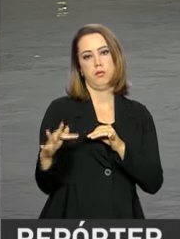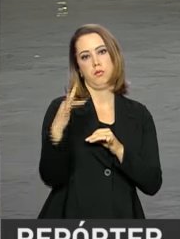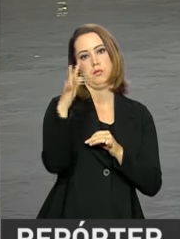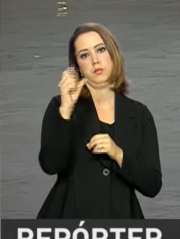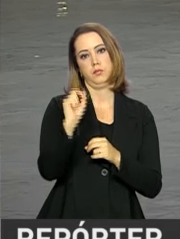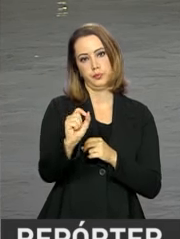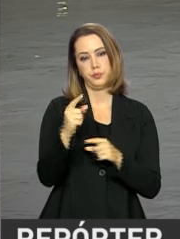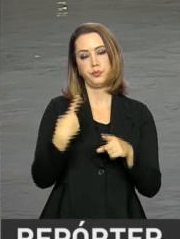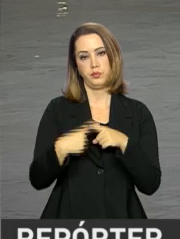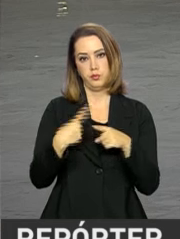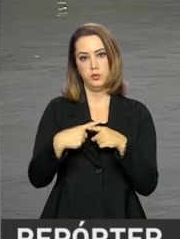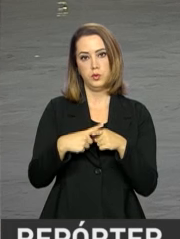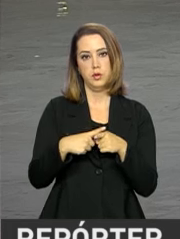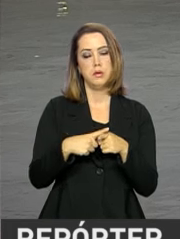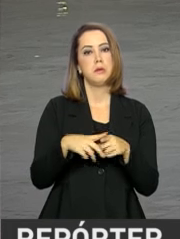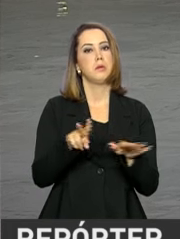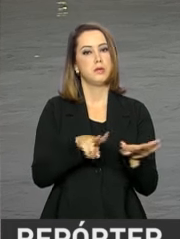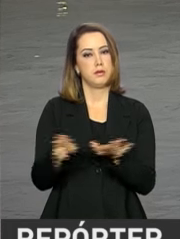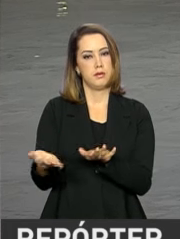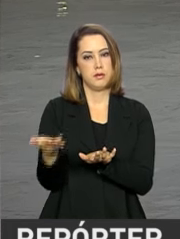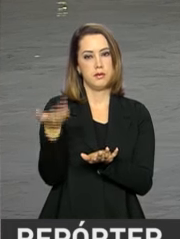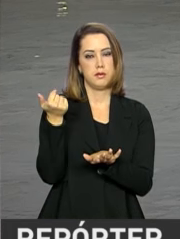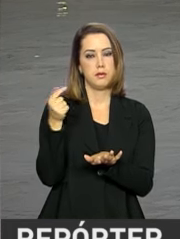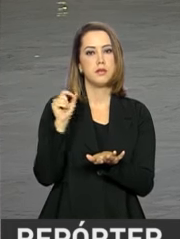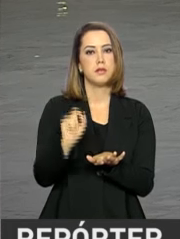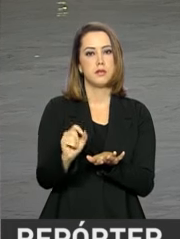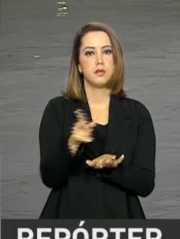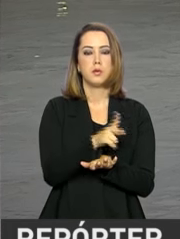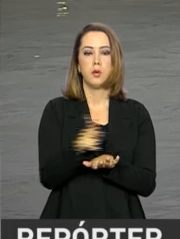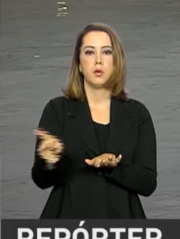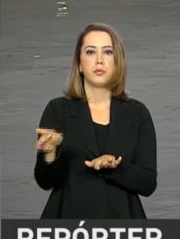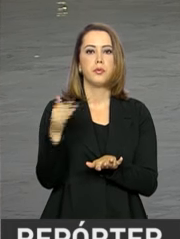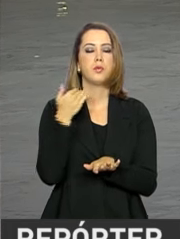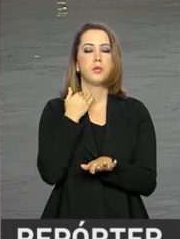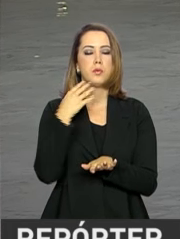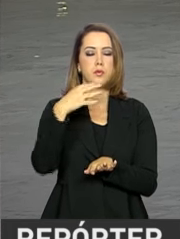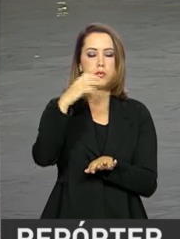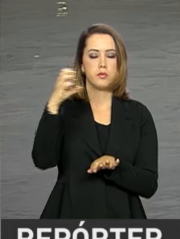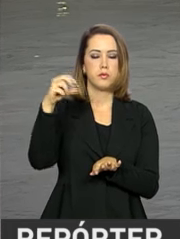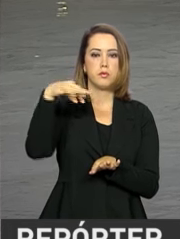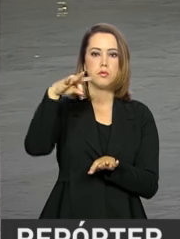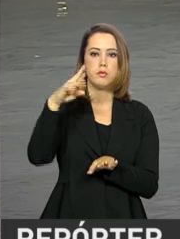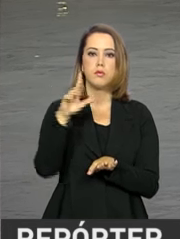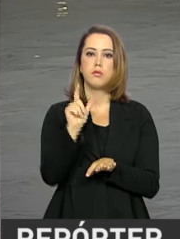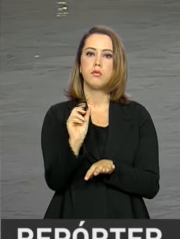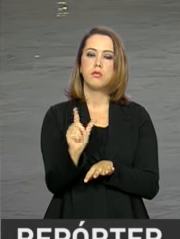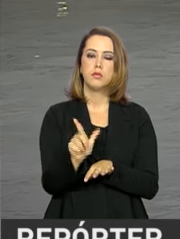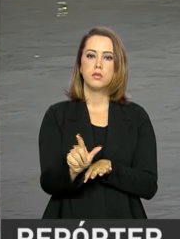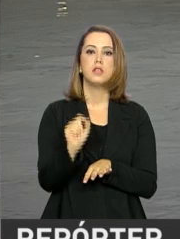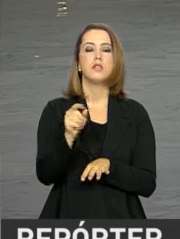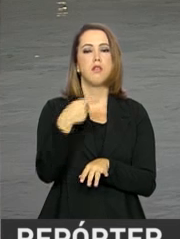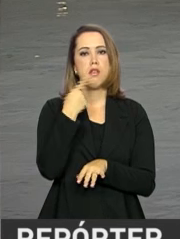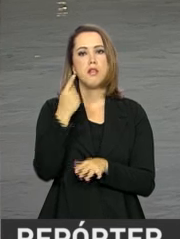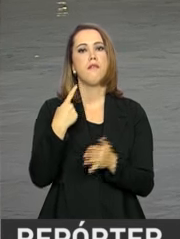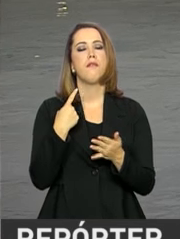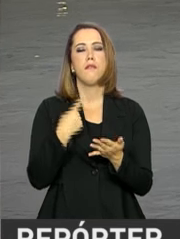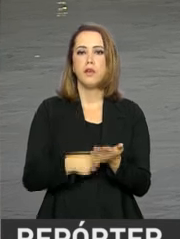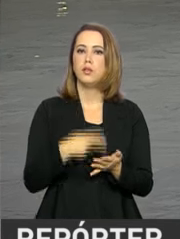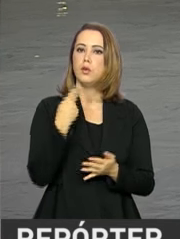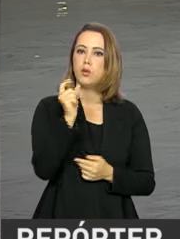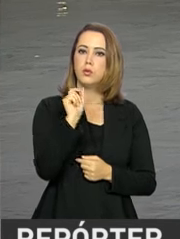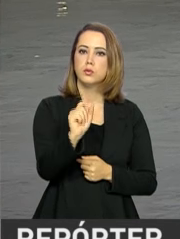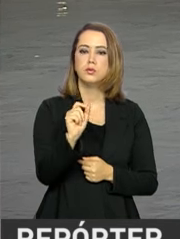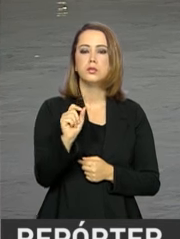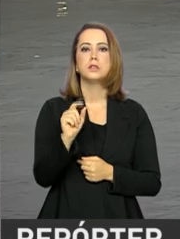o presidente do Banco Central, o economista Ilan Goldfang, assumiu o posto à frente da instituição, ele afirmou que um dos